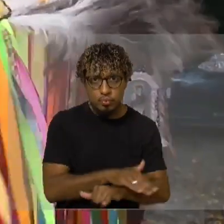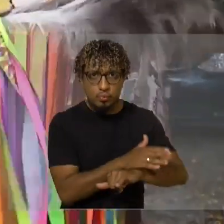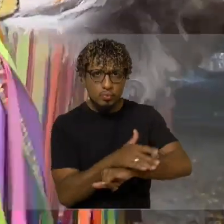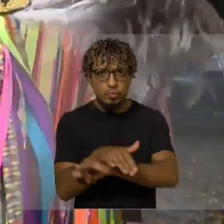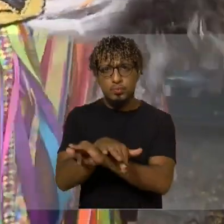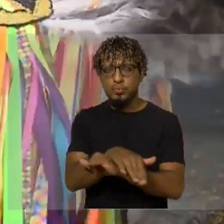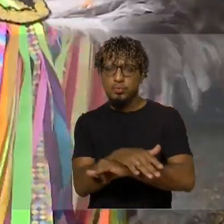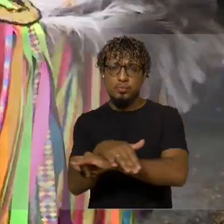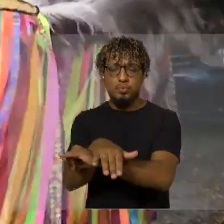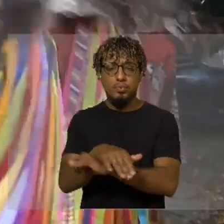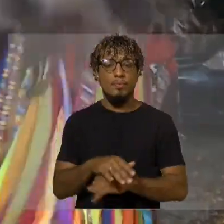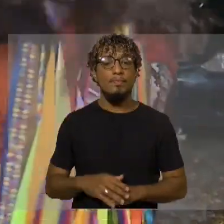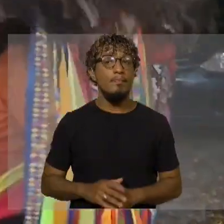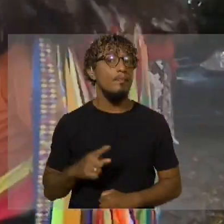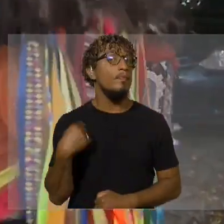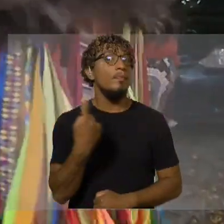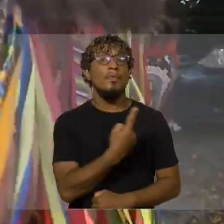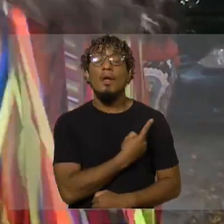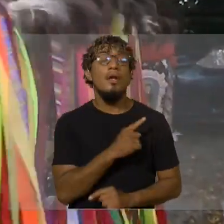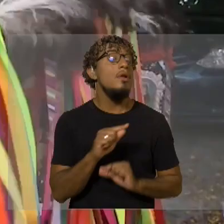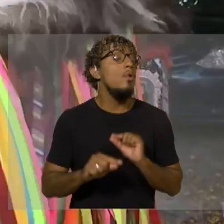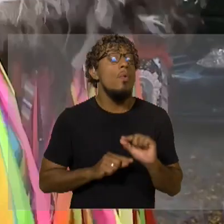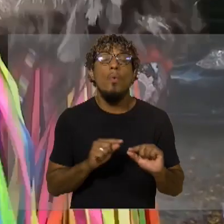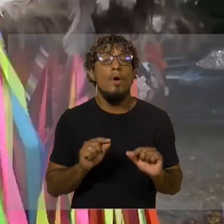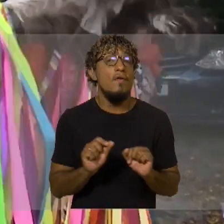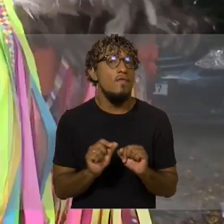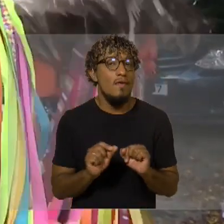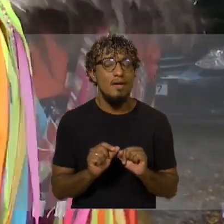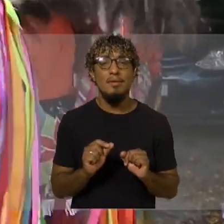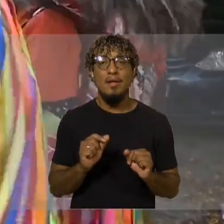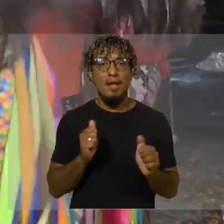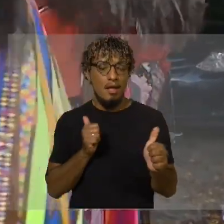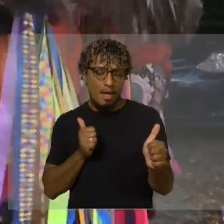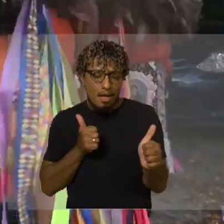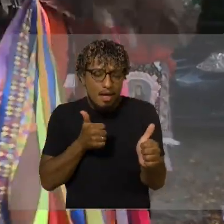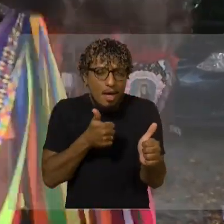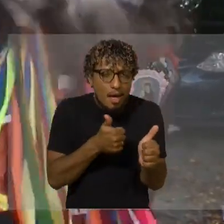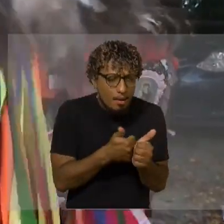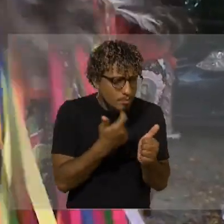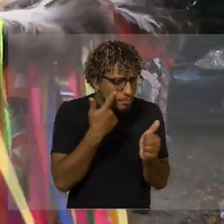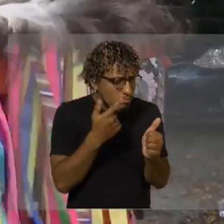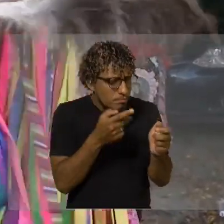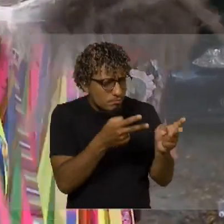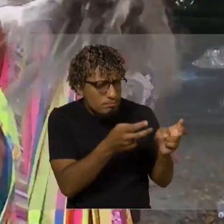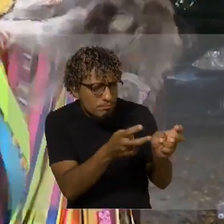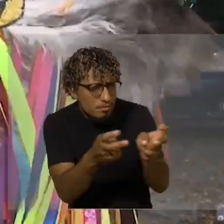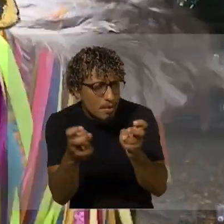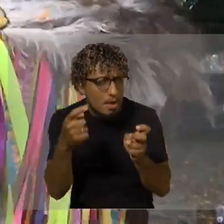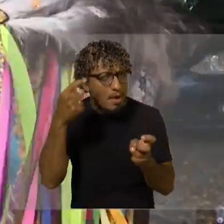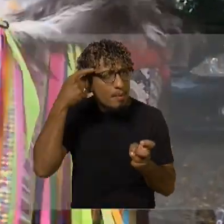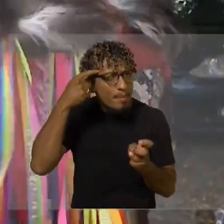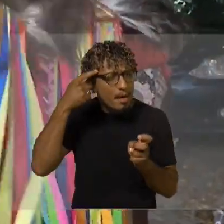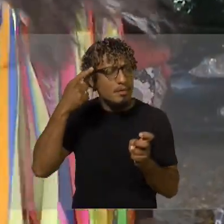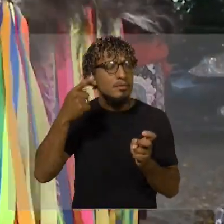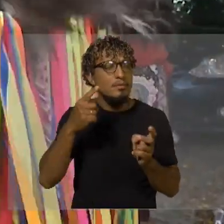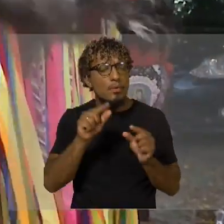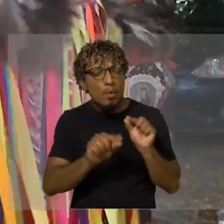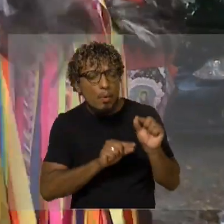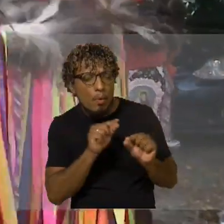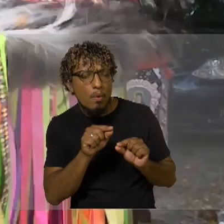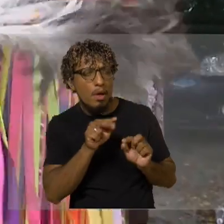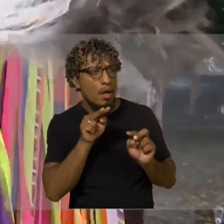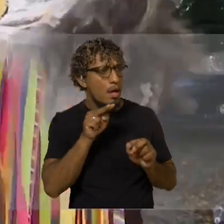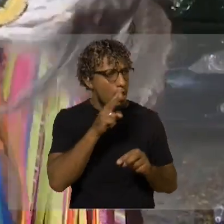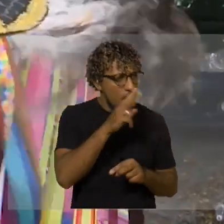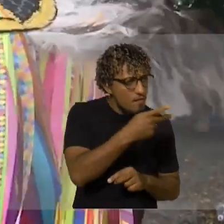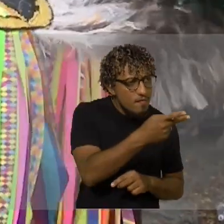que a gente faz é se aproximar e pegar as nossas concepções e a partir das nossas visitas, a partir daquilo que